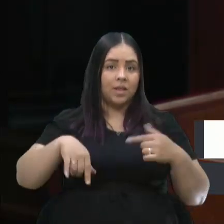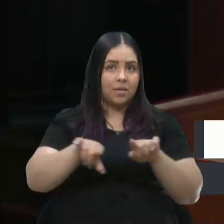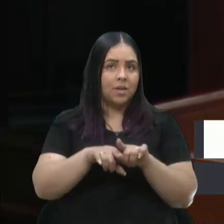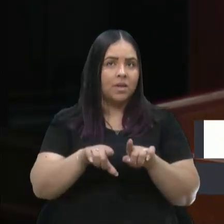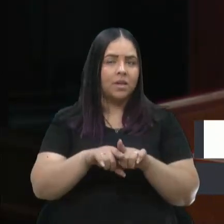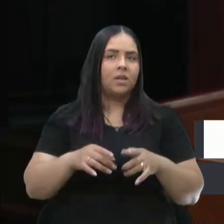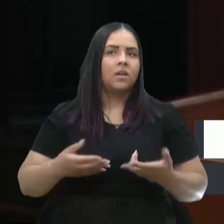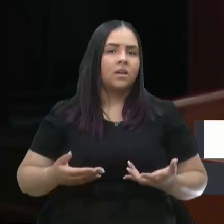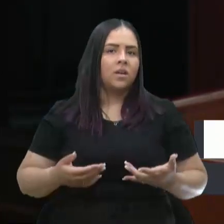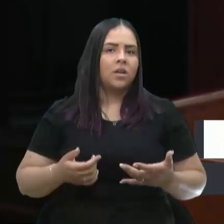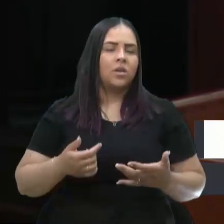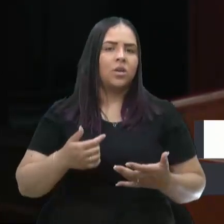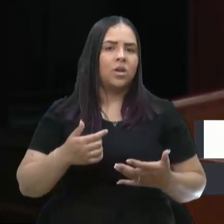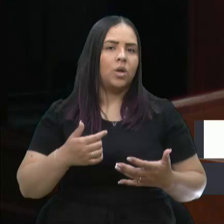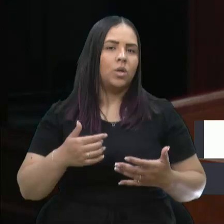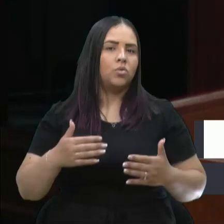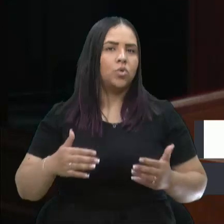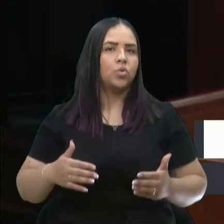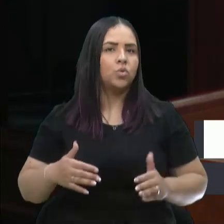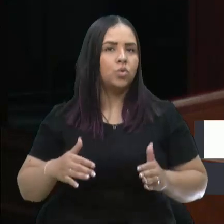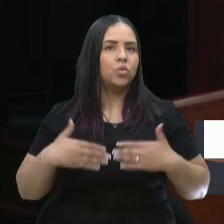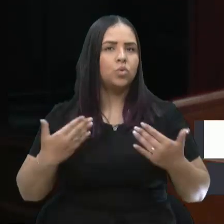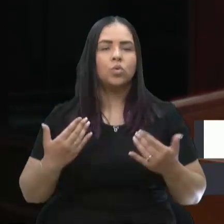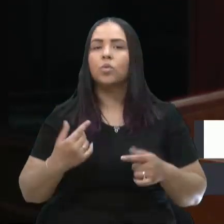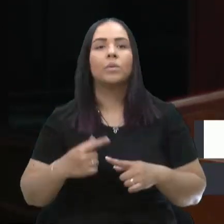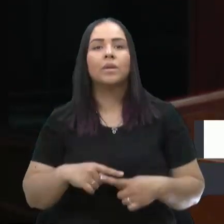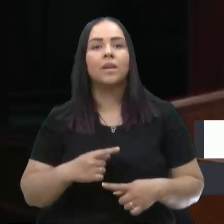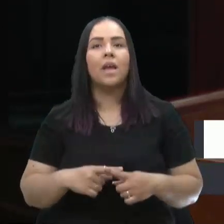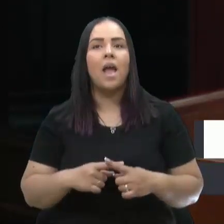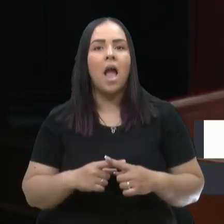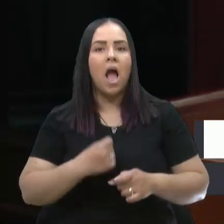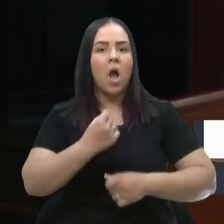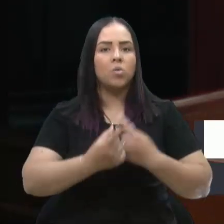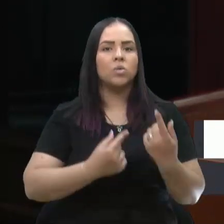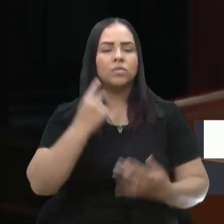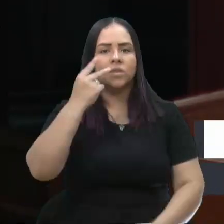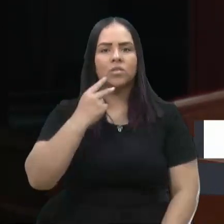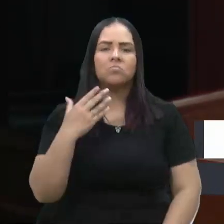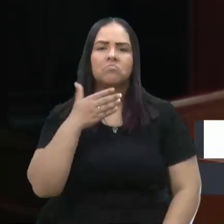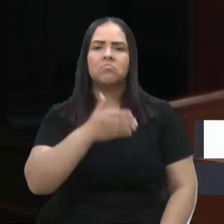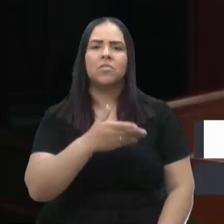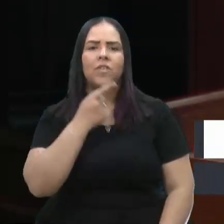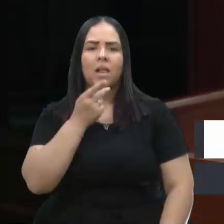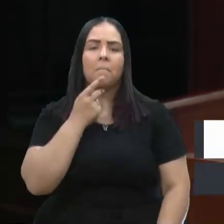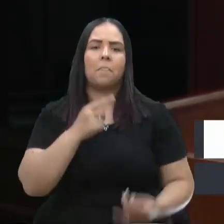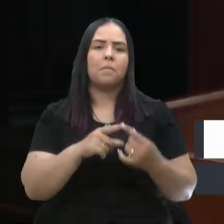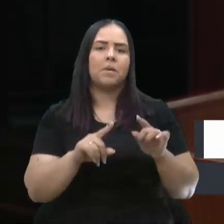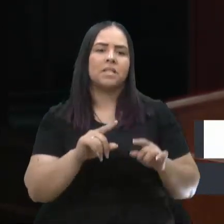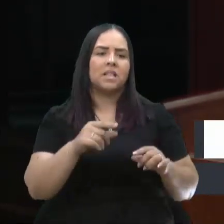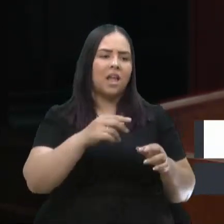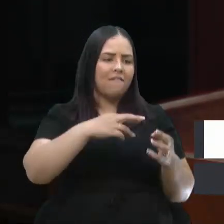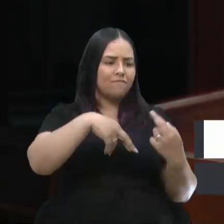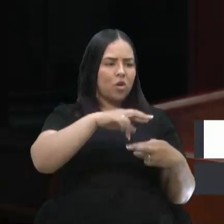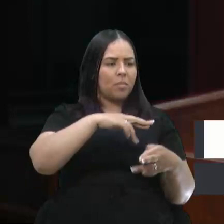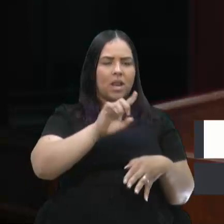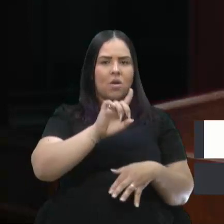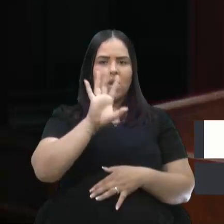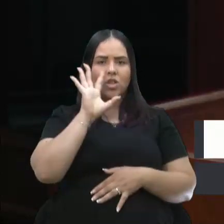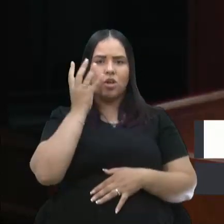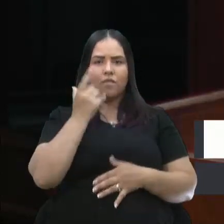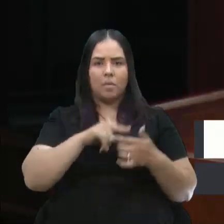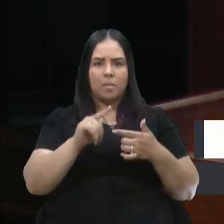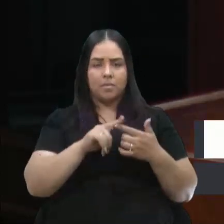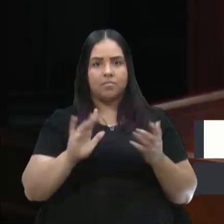pouco surpresa quando alguns vereadores aqui vêm enfaticamente dizer: ah, mas essa reforma não resolve o